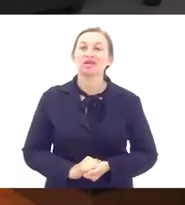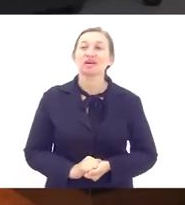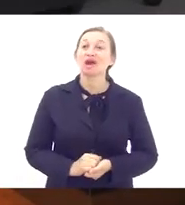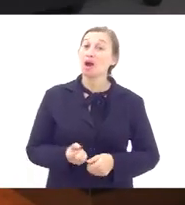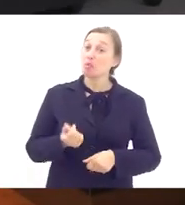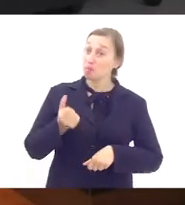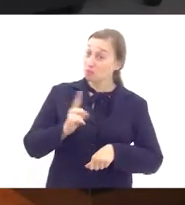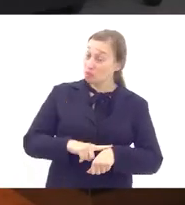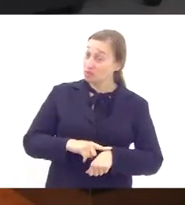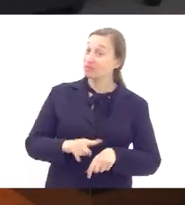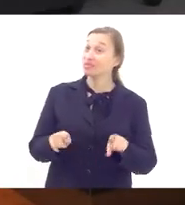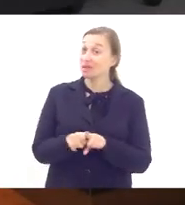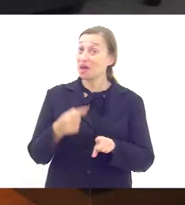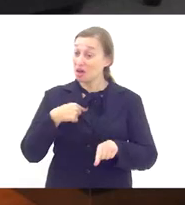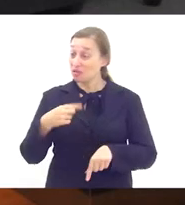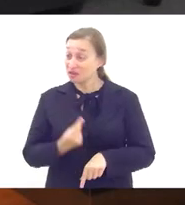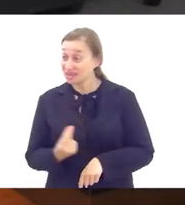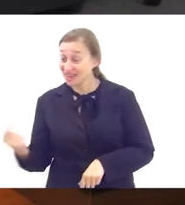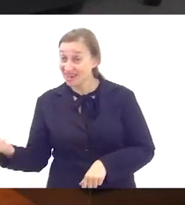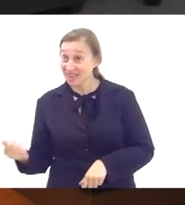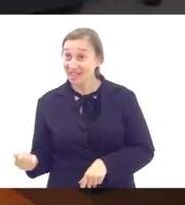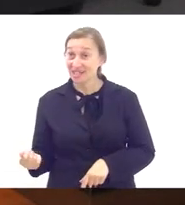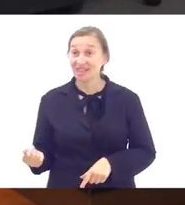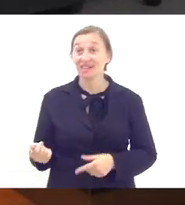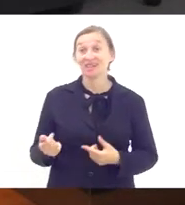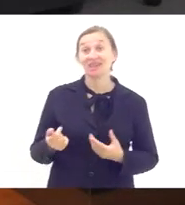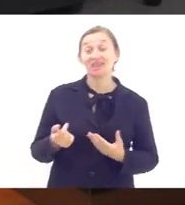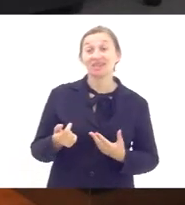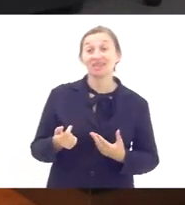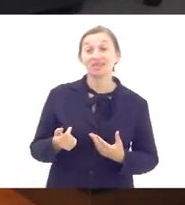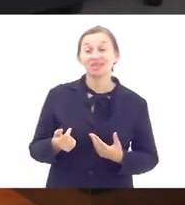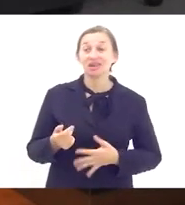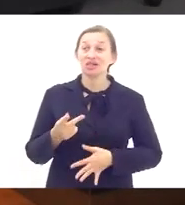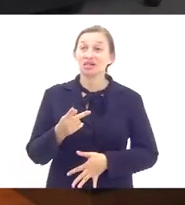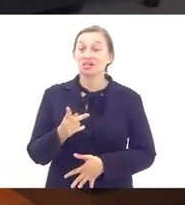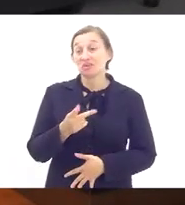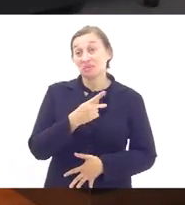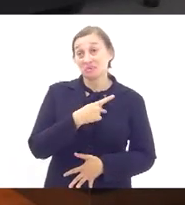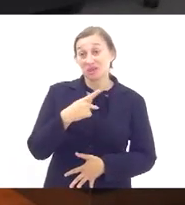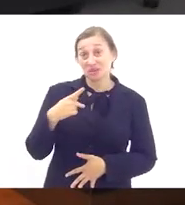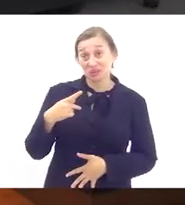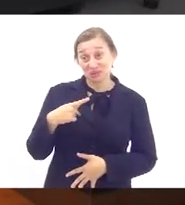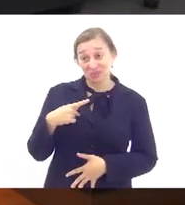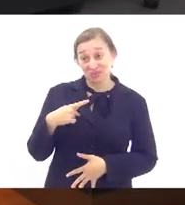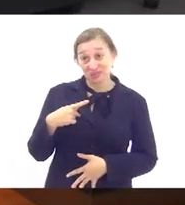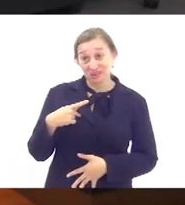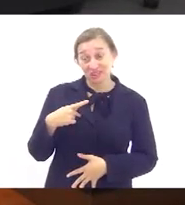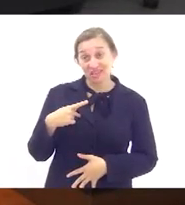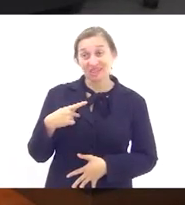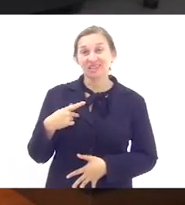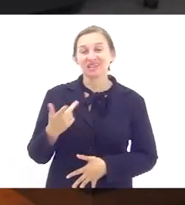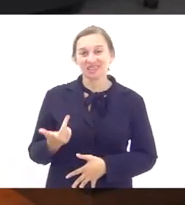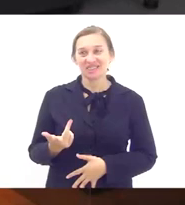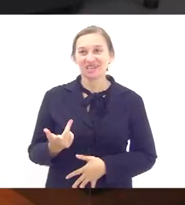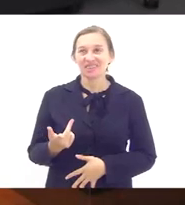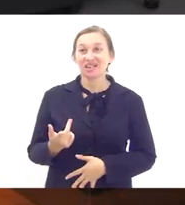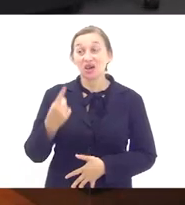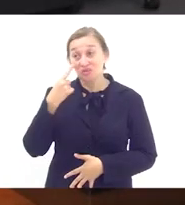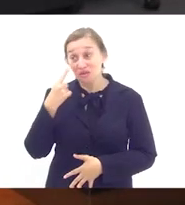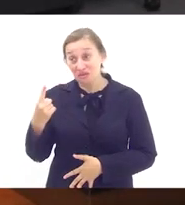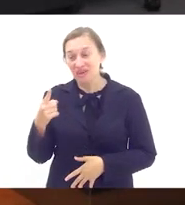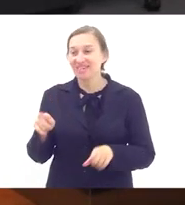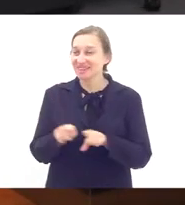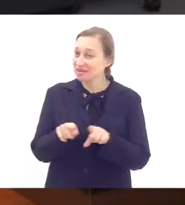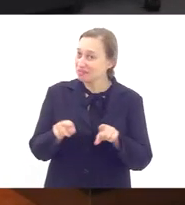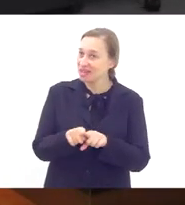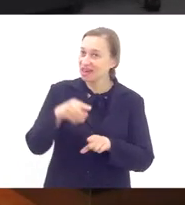Daqui a pouco também vou me retirar, não obstante ser um pastor evangélico, eu vou lá ver a Nossa Senhora de